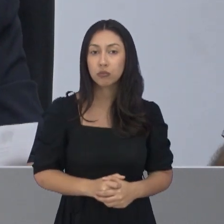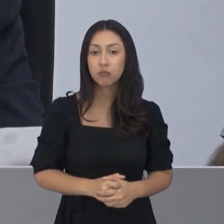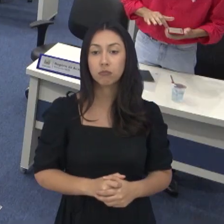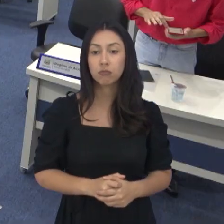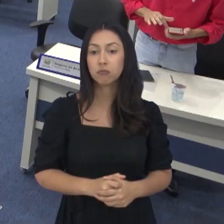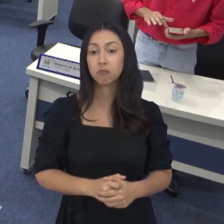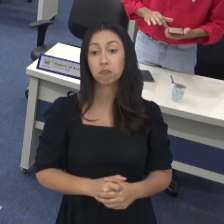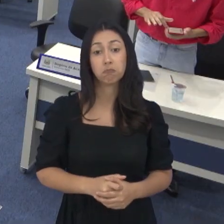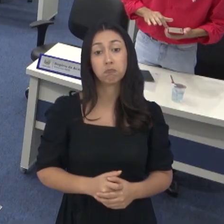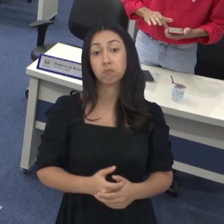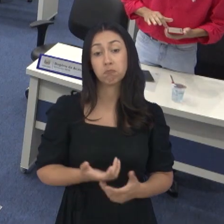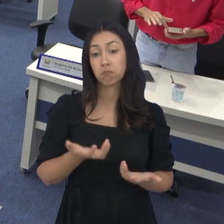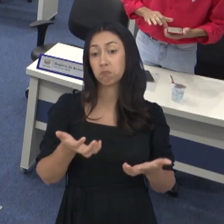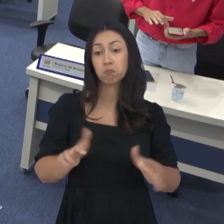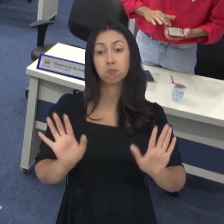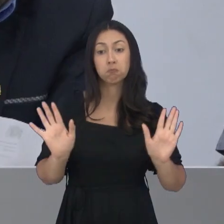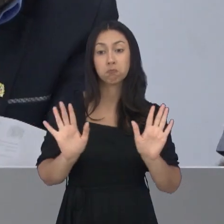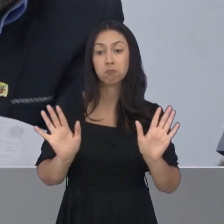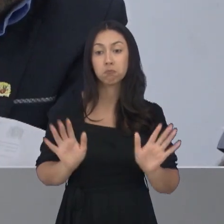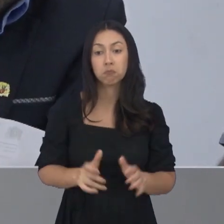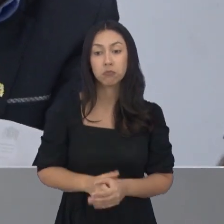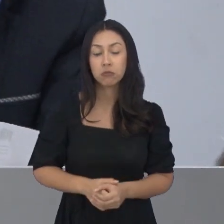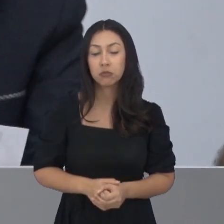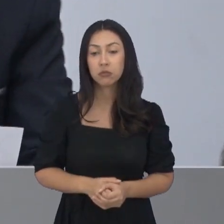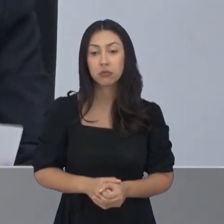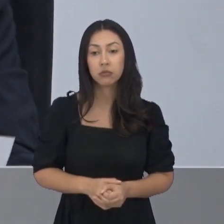Nenhuma manifestação, senhor presidente.